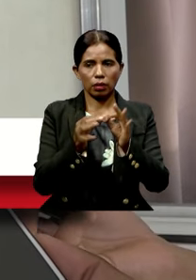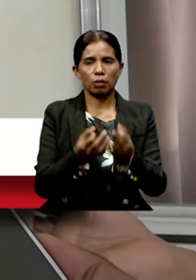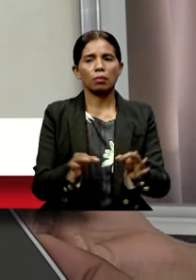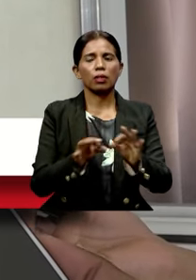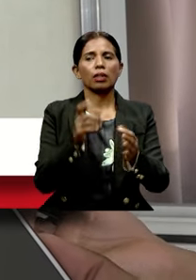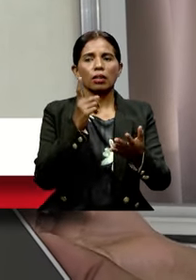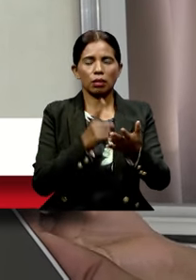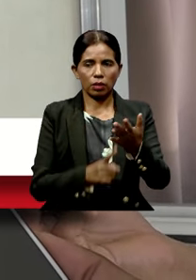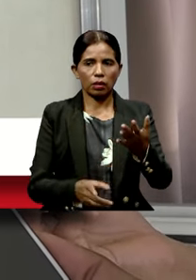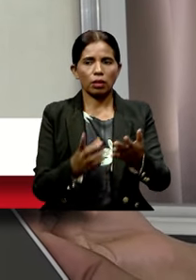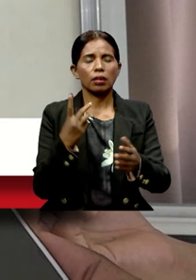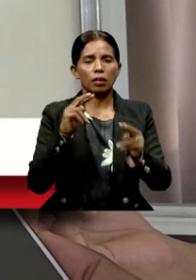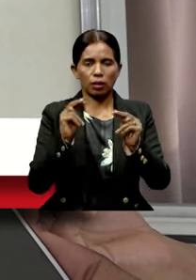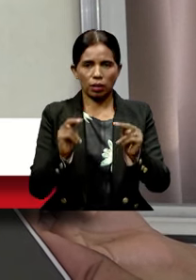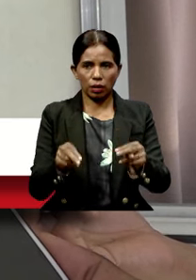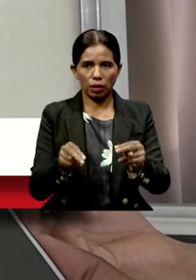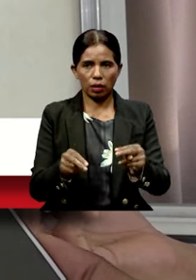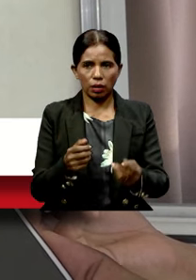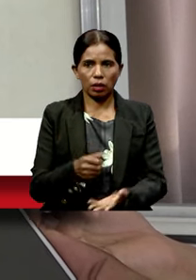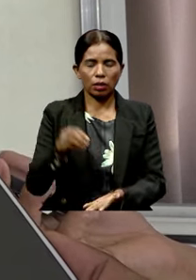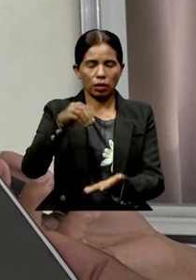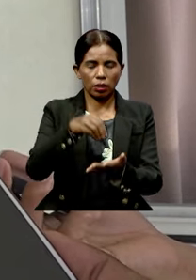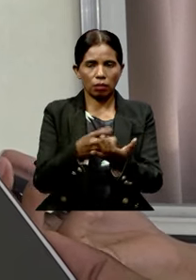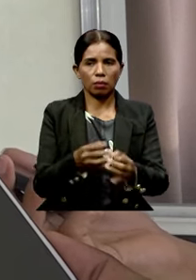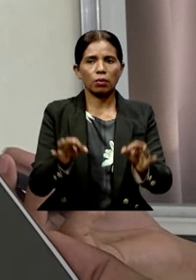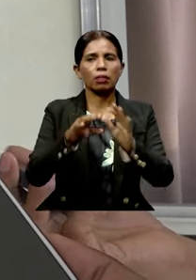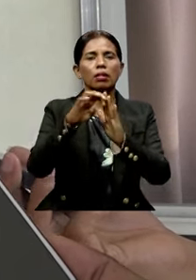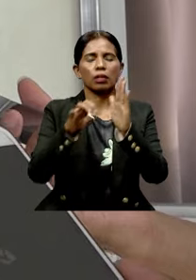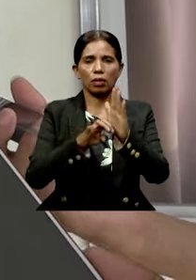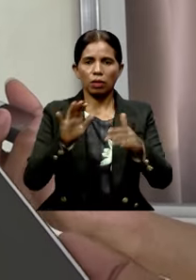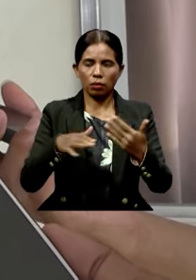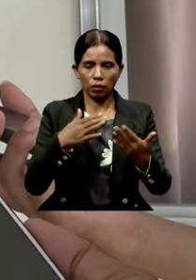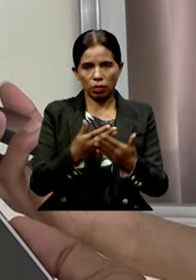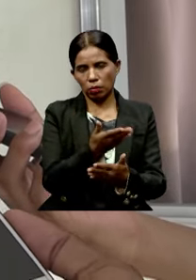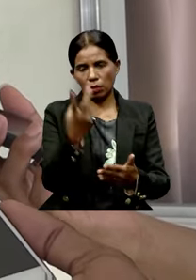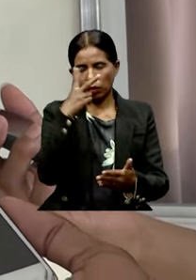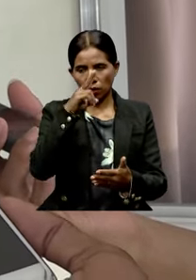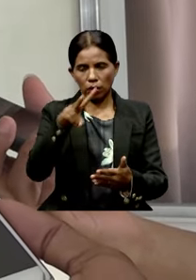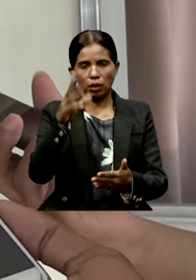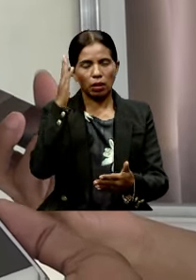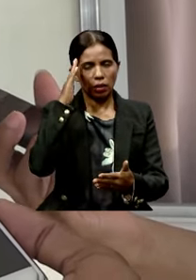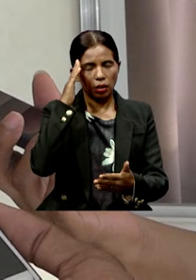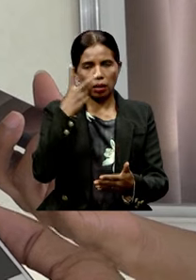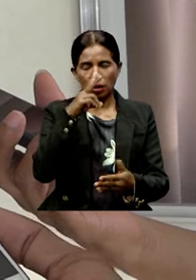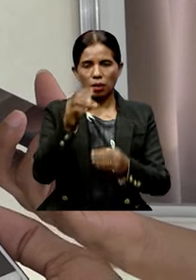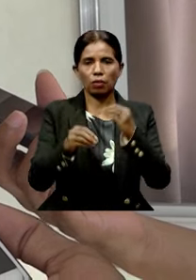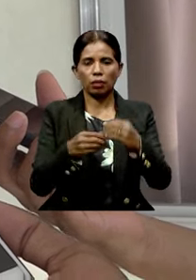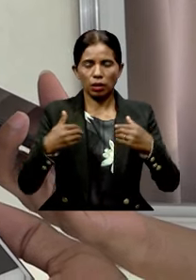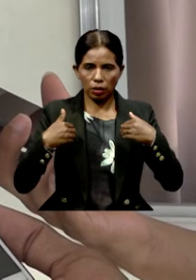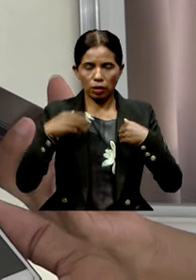cedo. Prioridade né, tem que ajustar a prioridade do Estado no tomar, né? Se a gente recolher com a Atene, acompanha ela que está aqui no